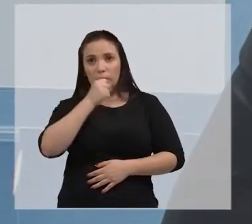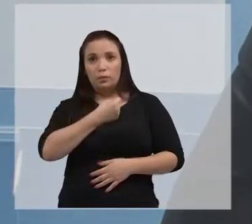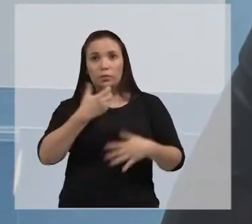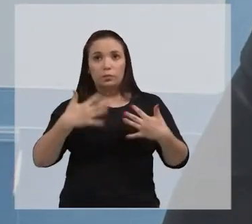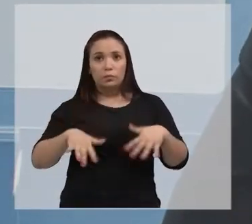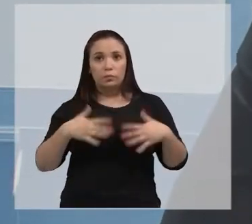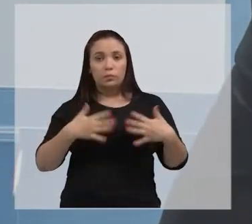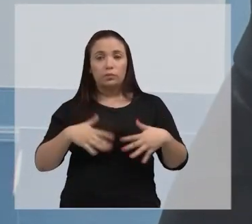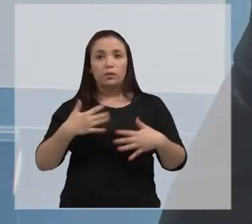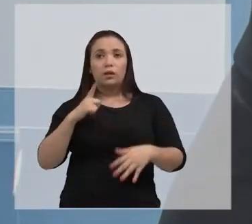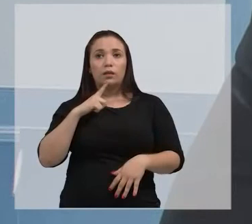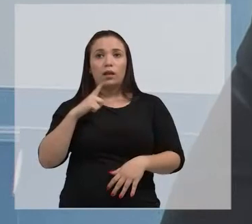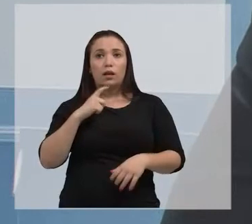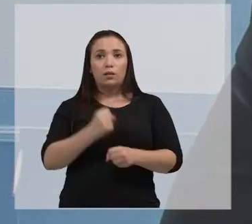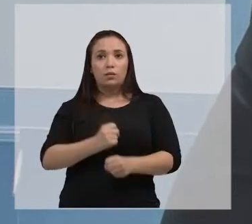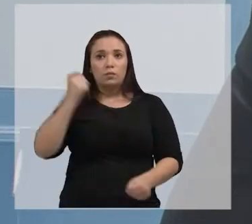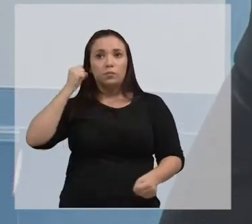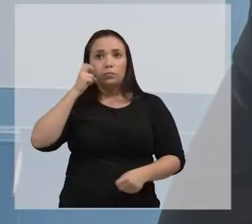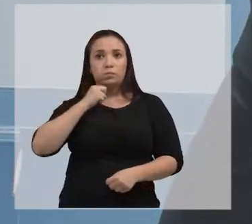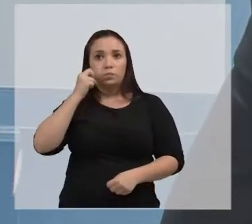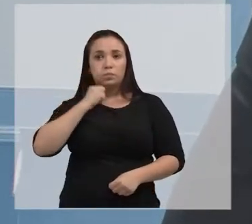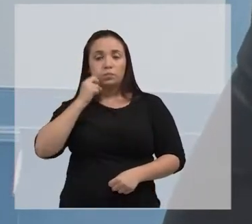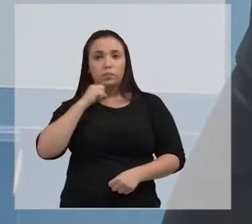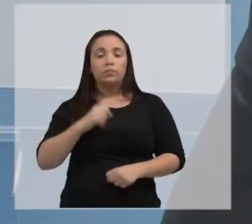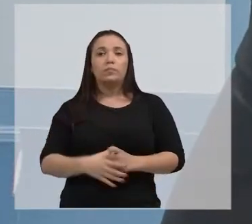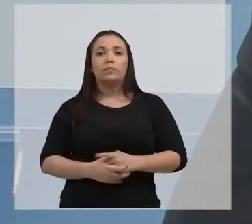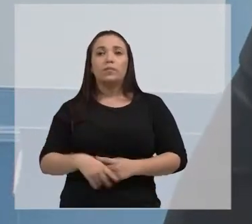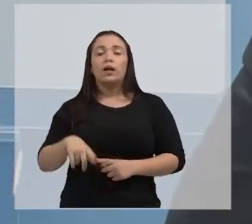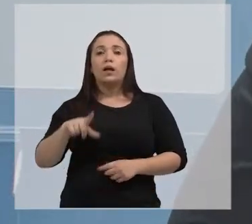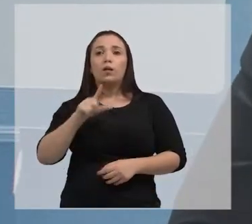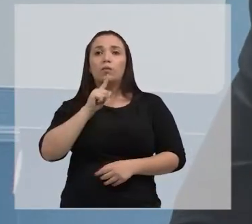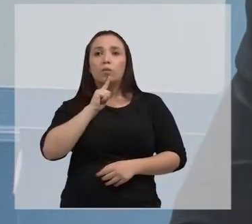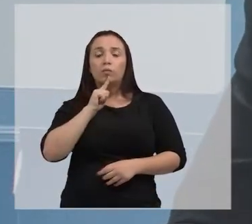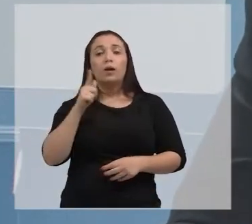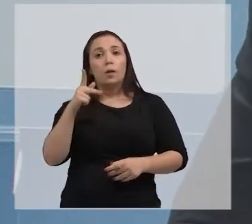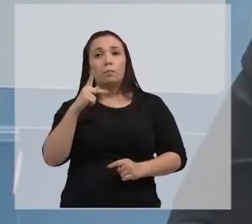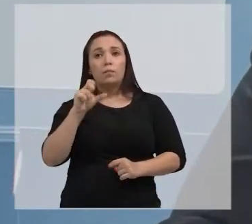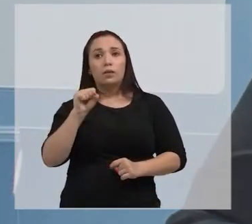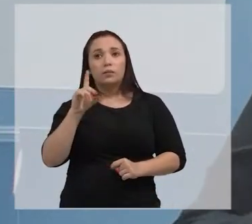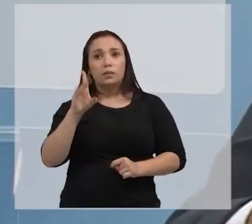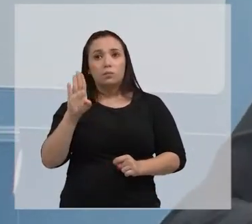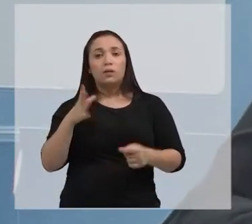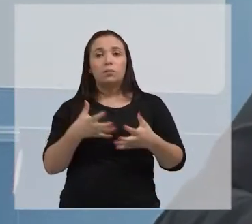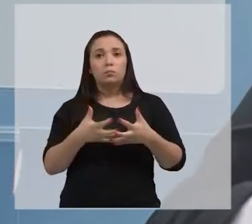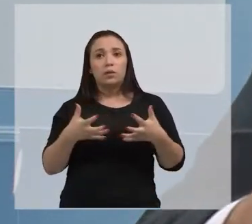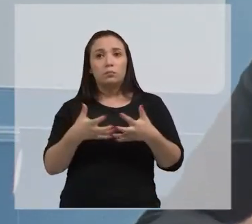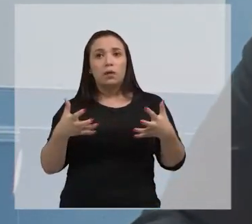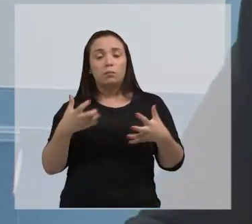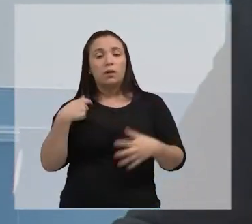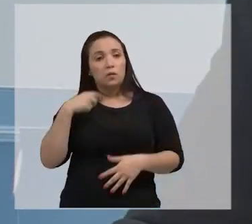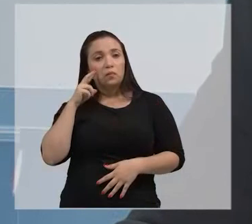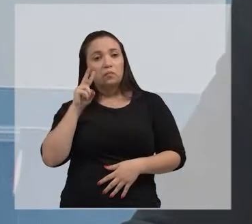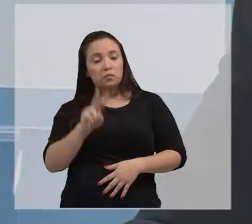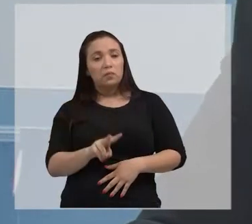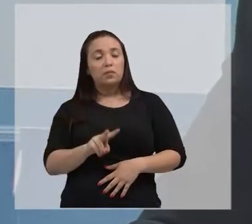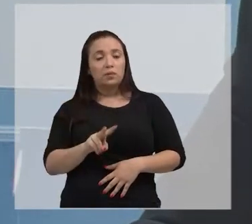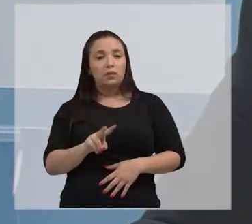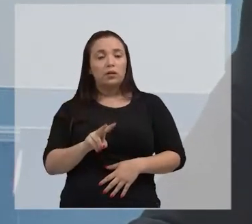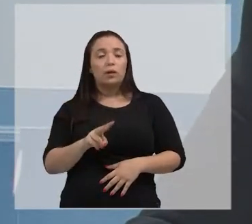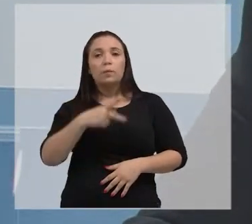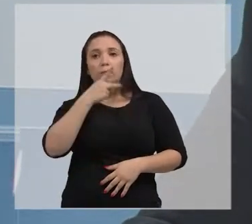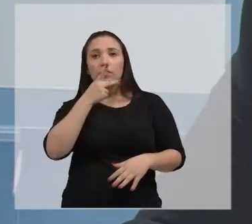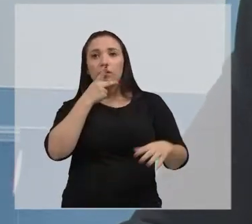arrecada no estado do Ceará. Sem dúvida. Quer dizer, o ex-governador Lúcio Alcântara, o PSDB está se fortalecendo. Foi o movimento que eu vi